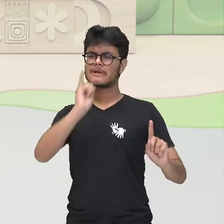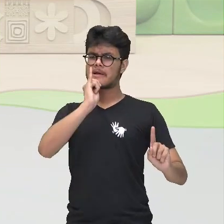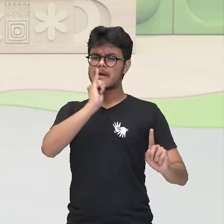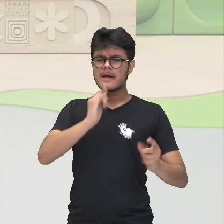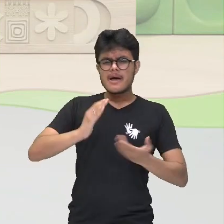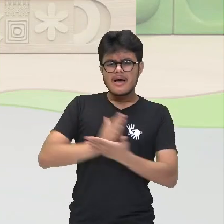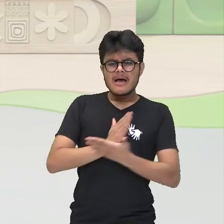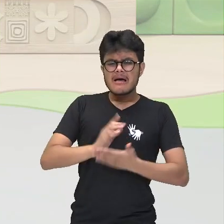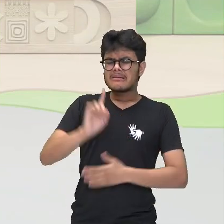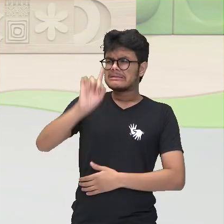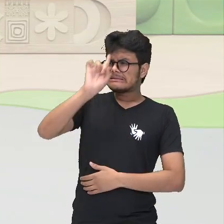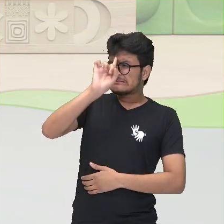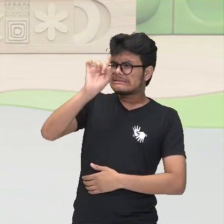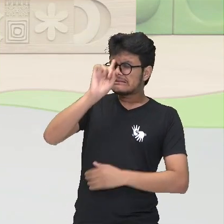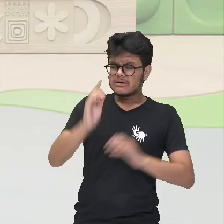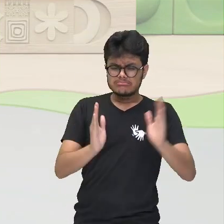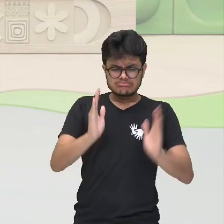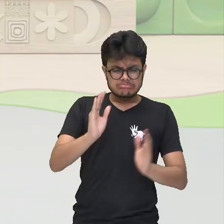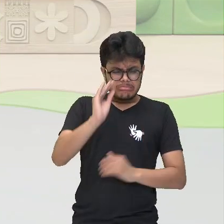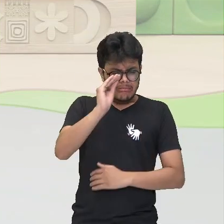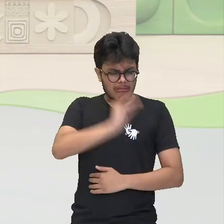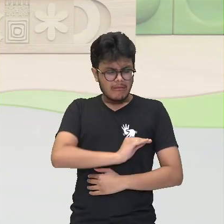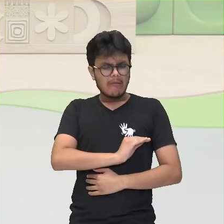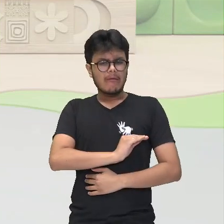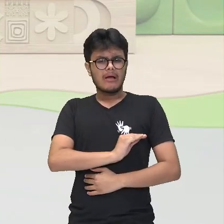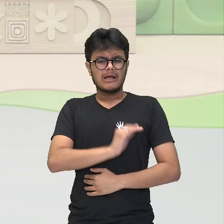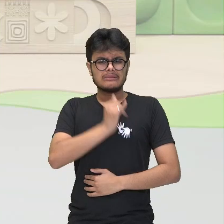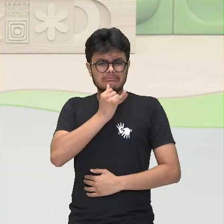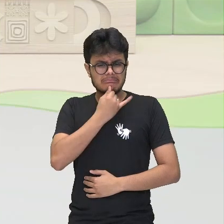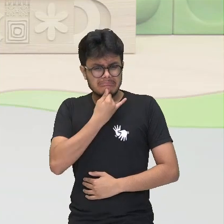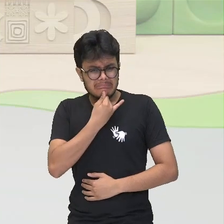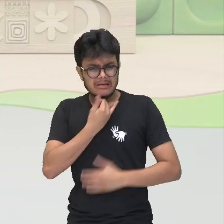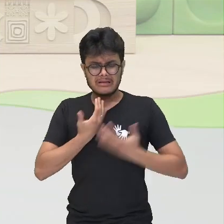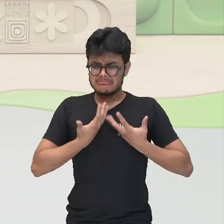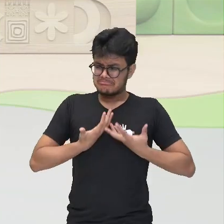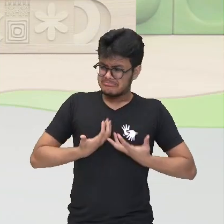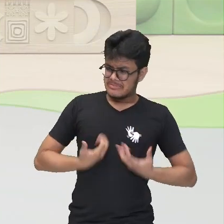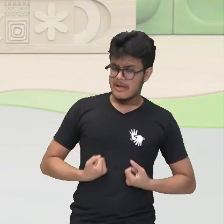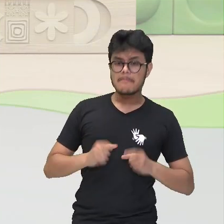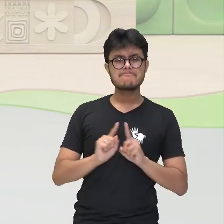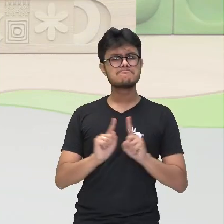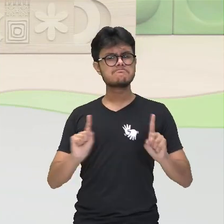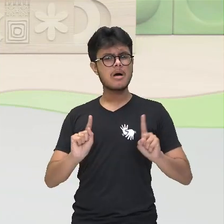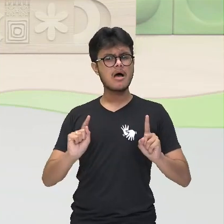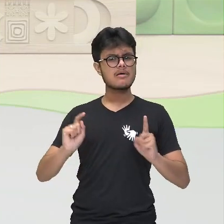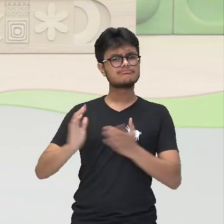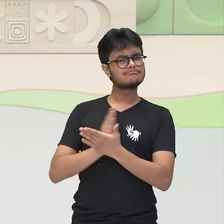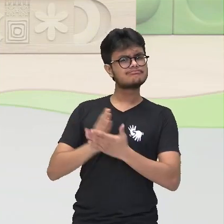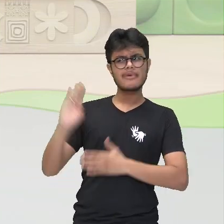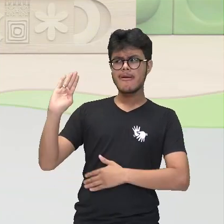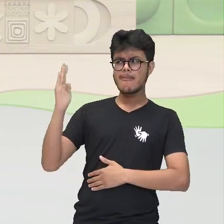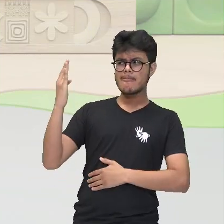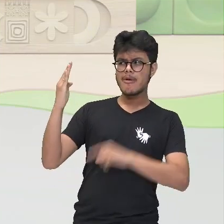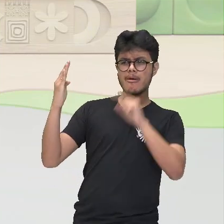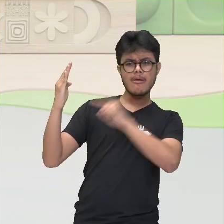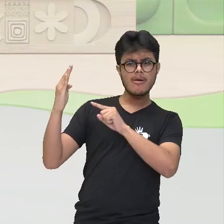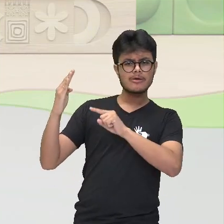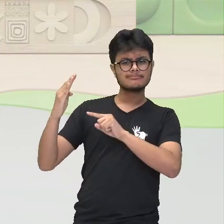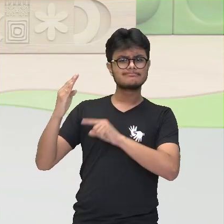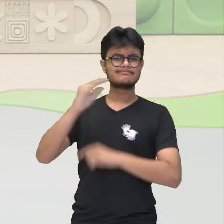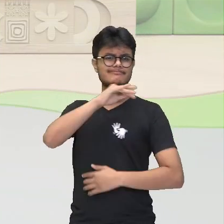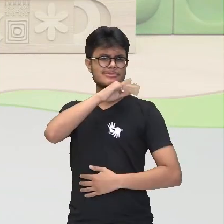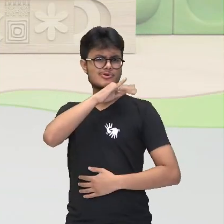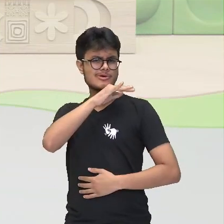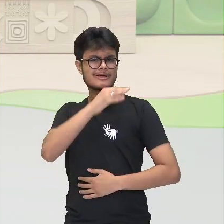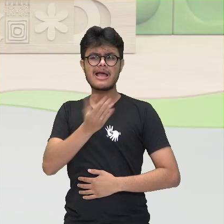de fraqueza, desânimo, às vezes é uma falta de uma vitamina, um suplemento, Então é muito importante todos